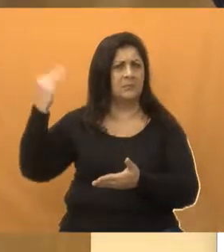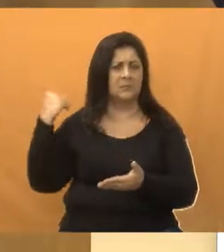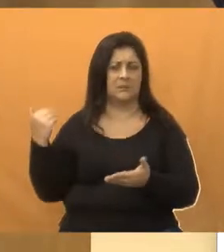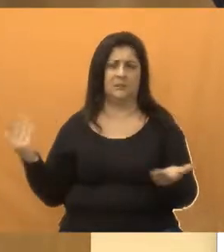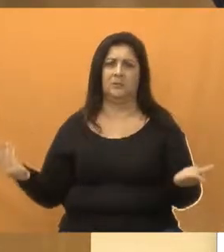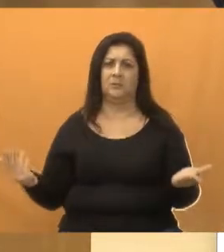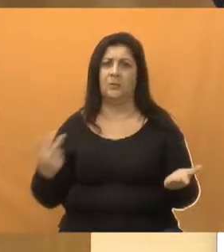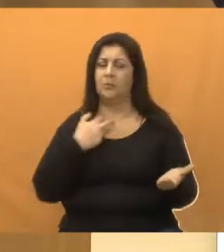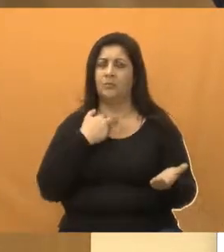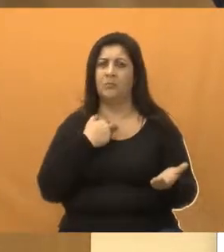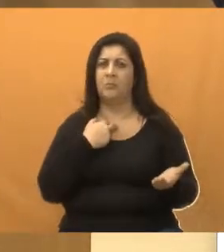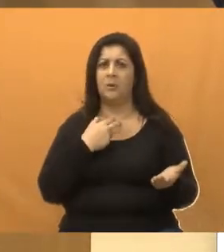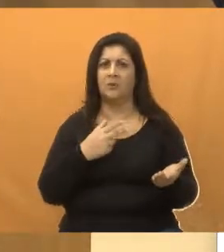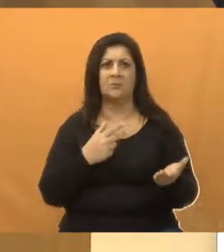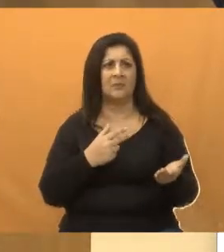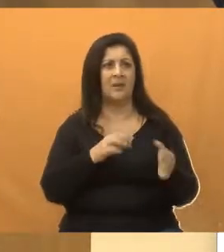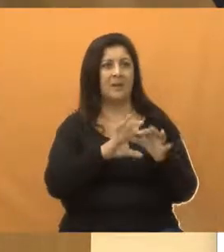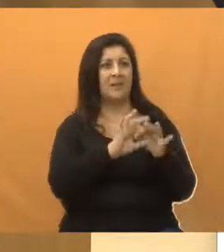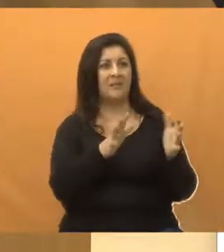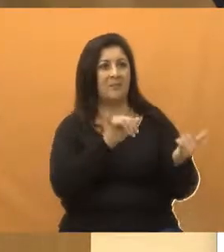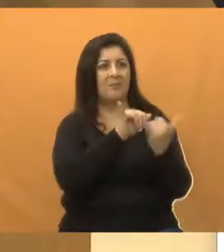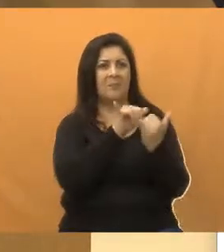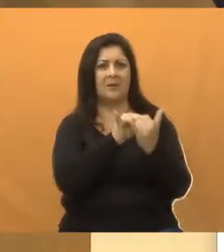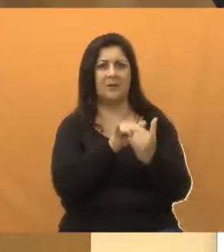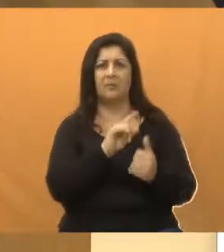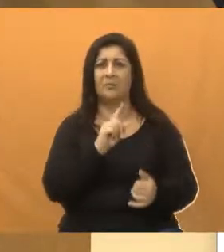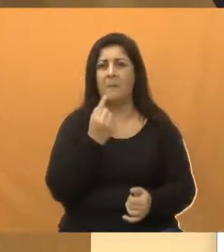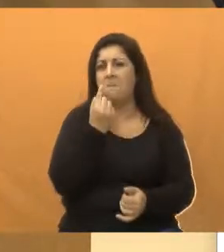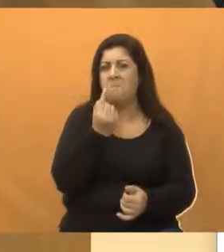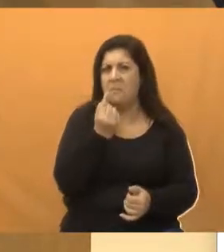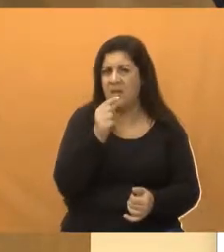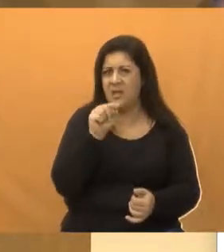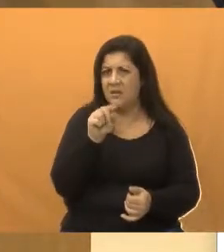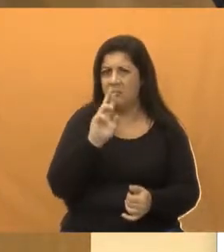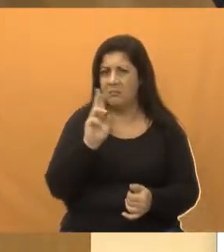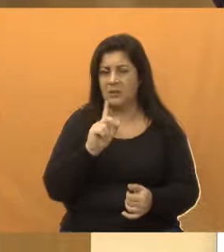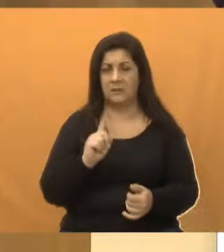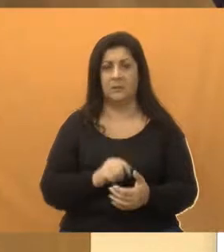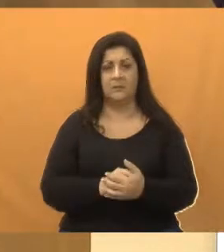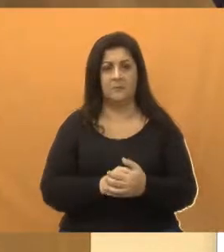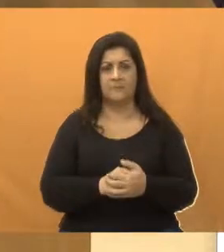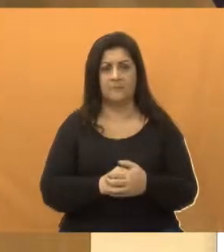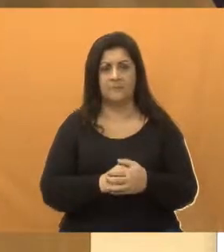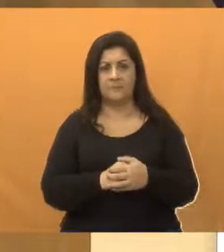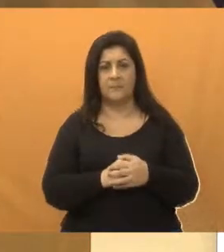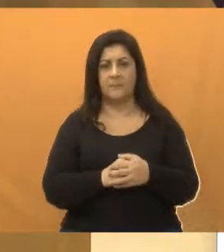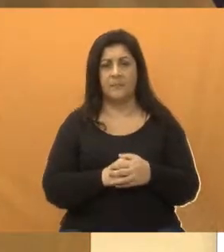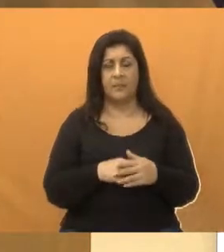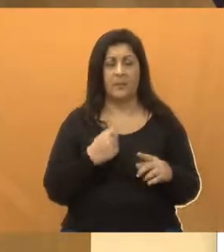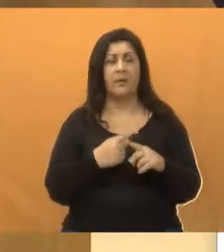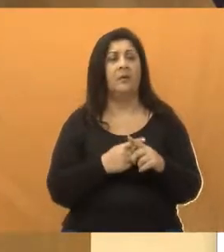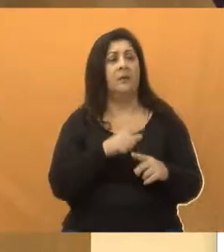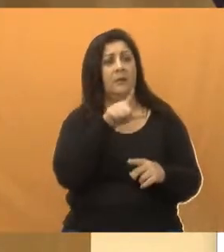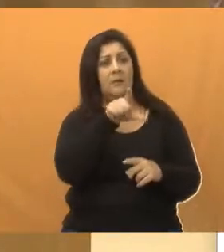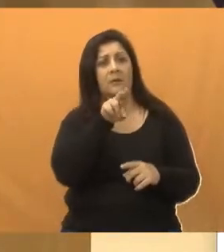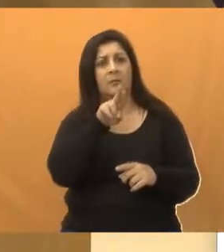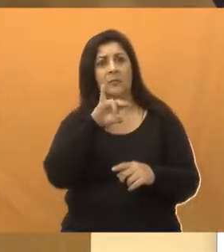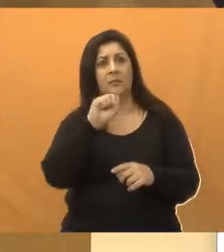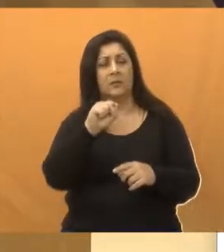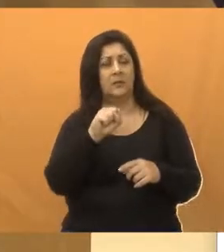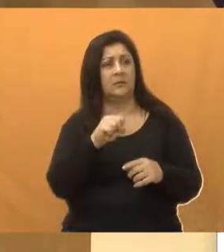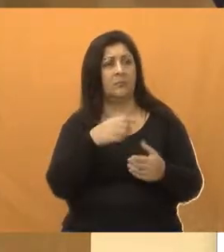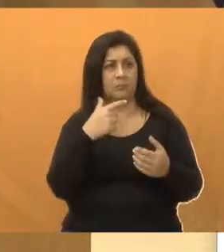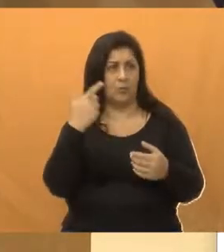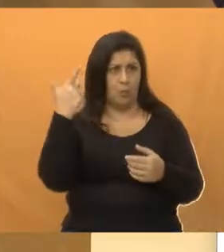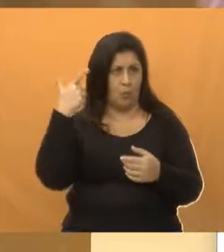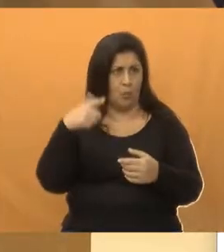não dá para você abrir mão. Nós não estamos falando de R$1.000, de R$500. Até porque, Luiz Flávio, outro dia nós votamos um projeto